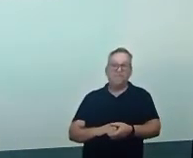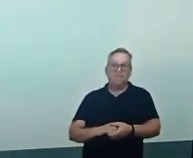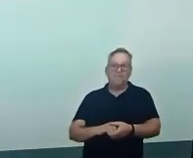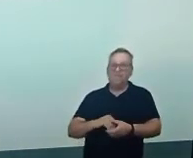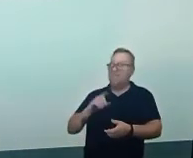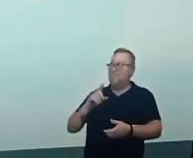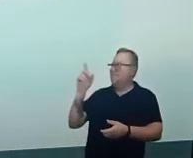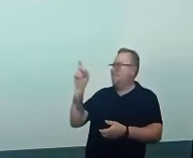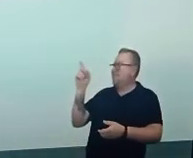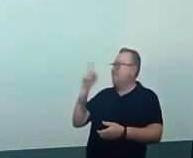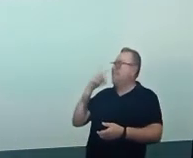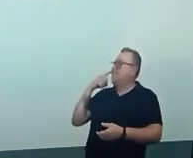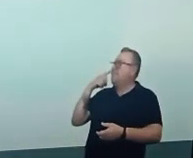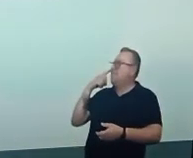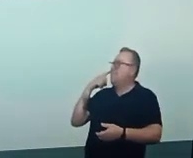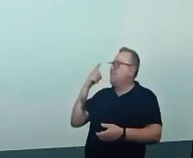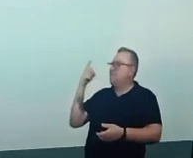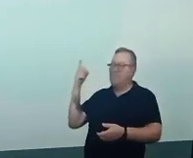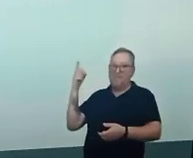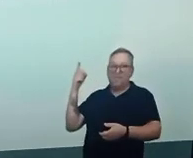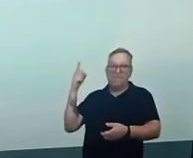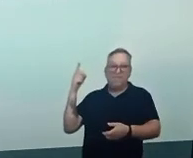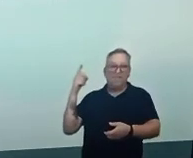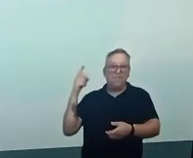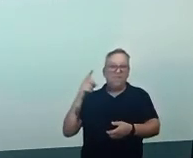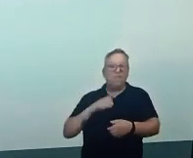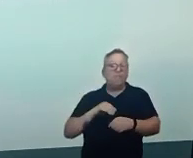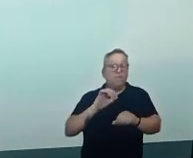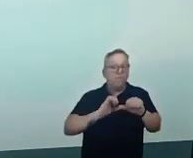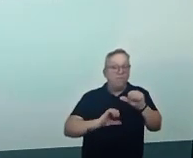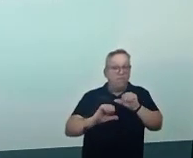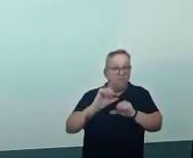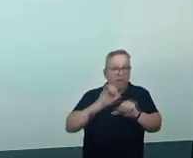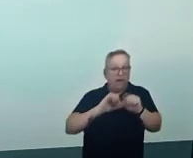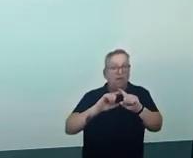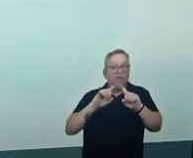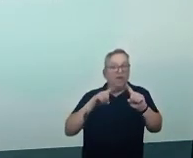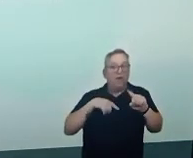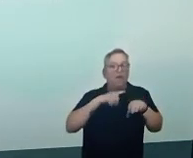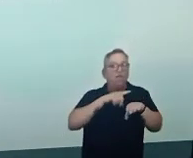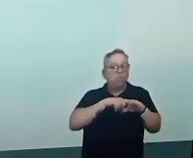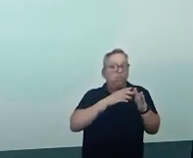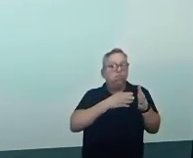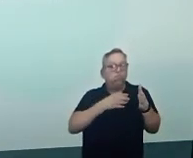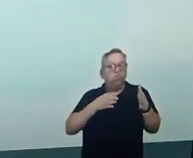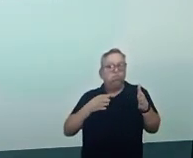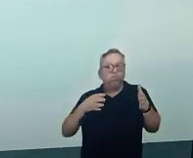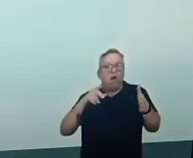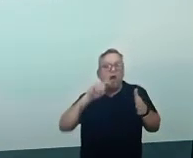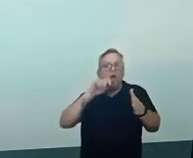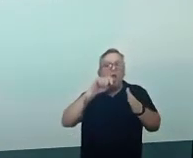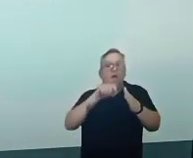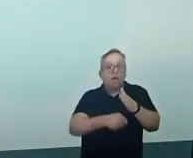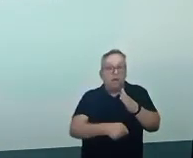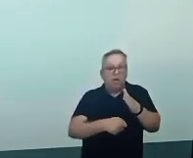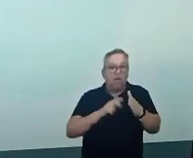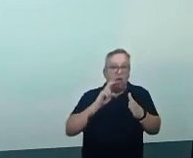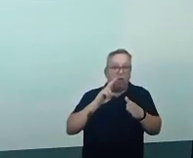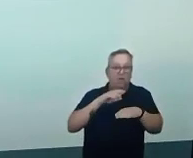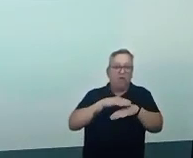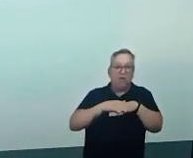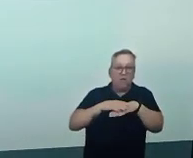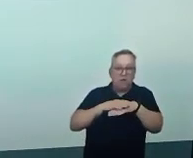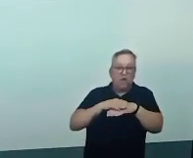Essa aqui é uma alteração que a gente vai ter esse ano durante o processo de inscrição. A gente já conversou com vocês aqui na OT da